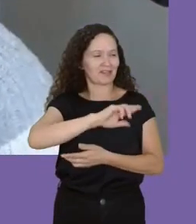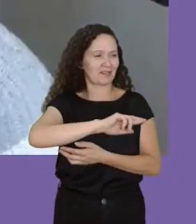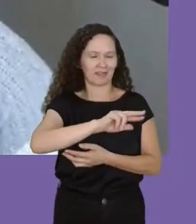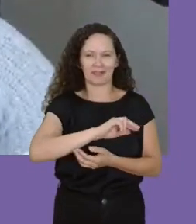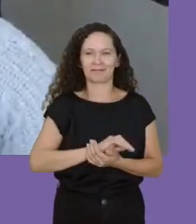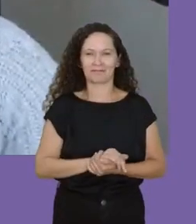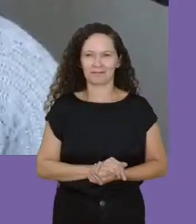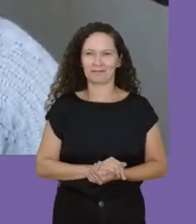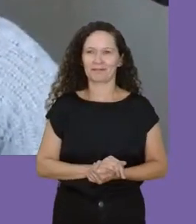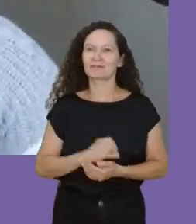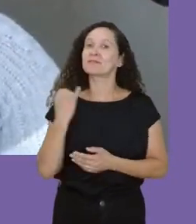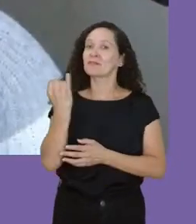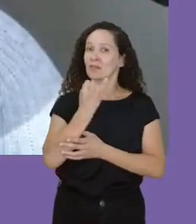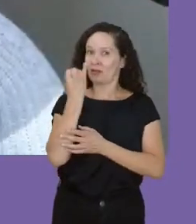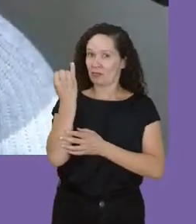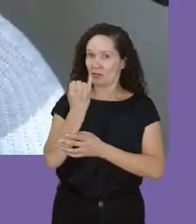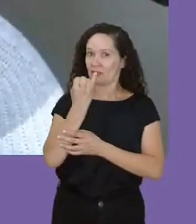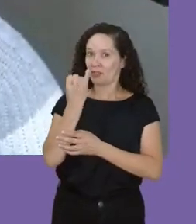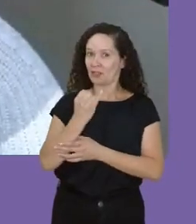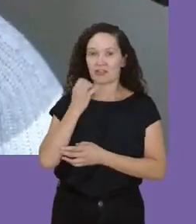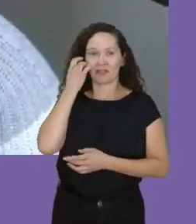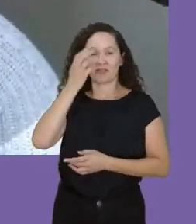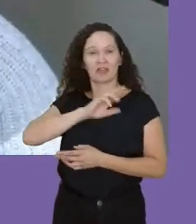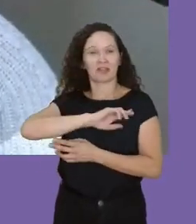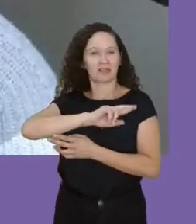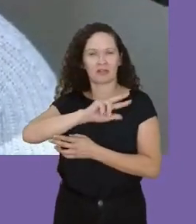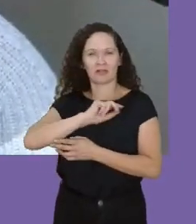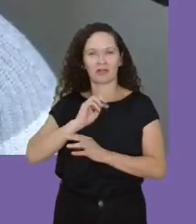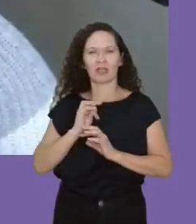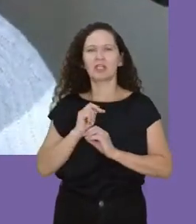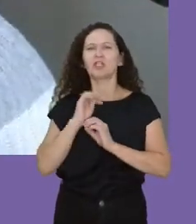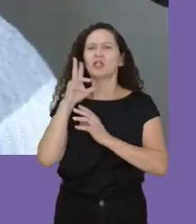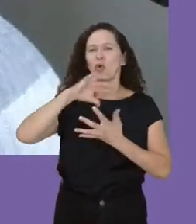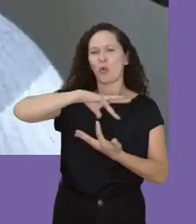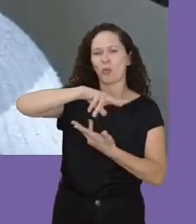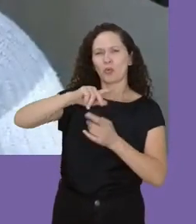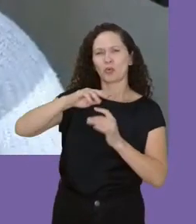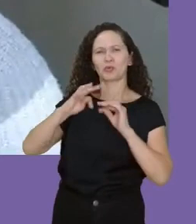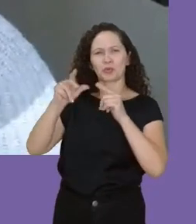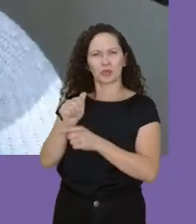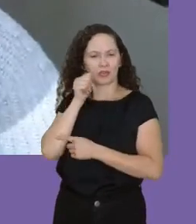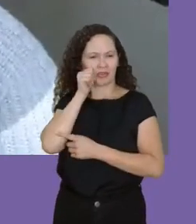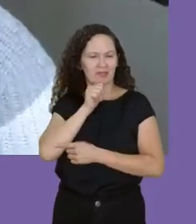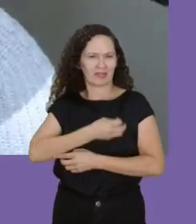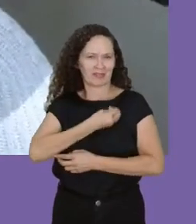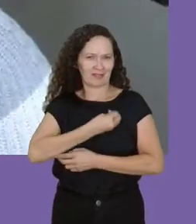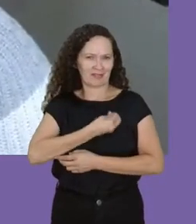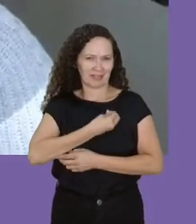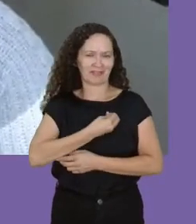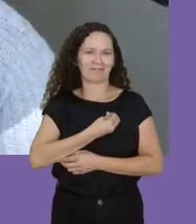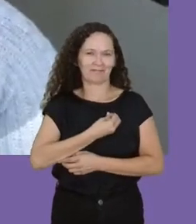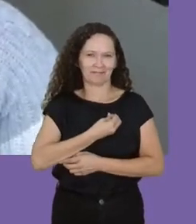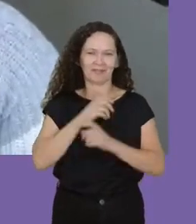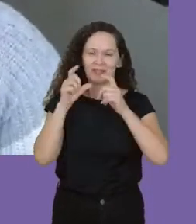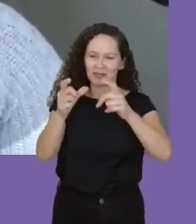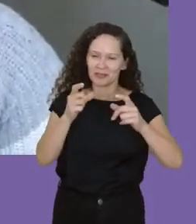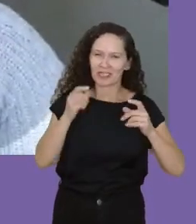E é importante que não é fácil em todo o globo, né? Para o mercado ele se expansa em todos os